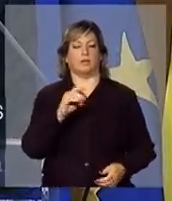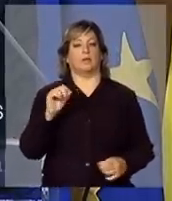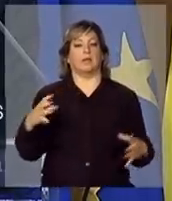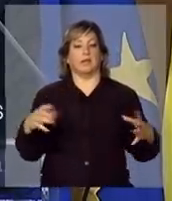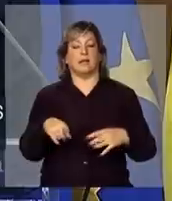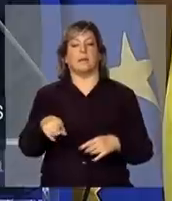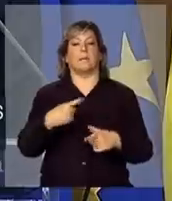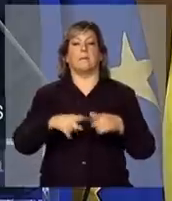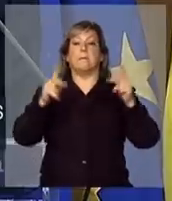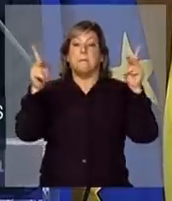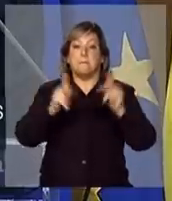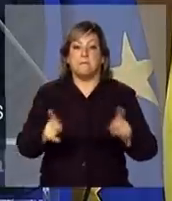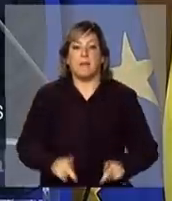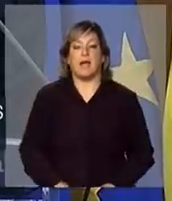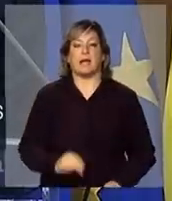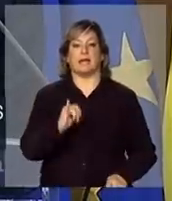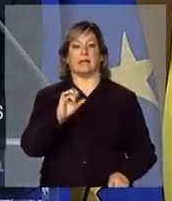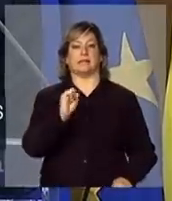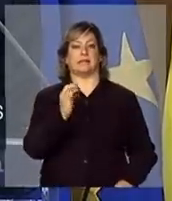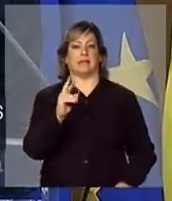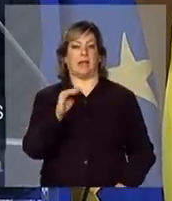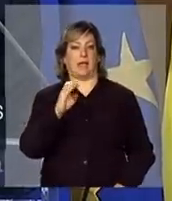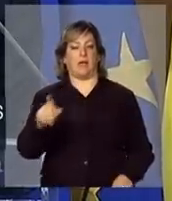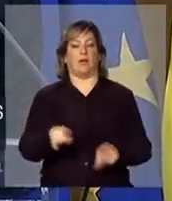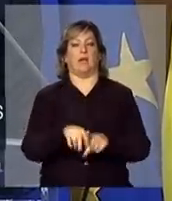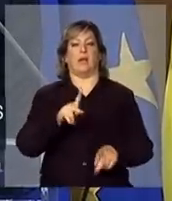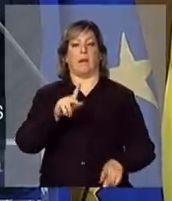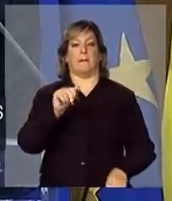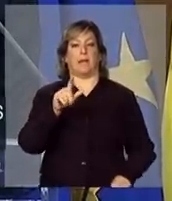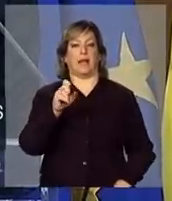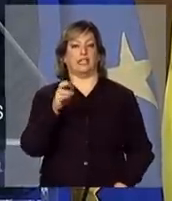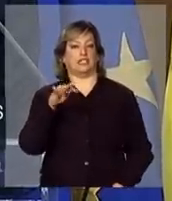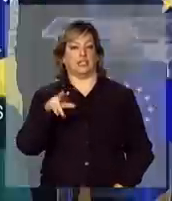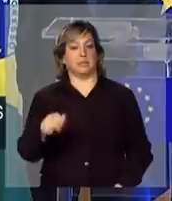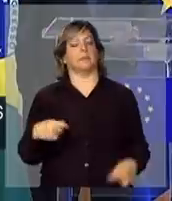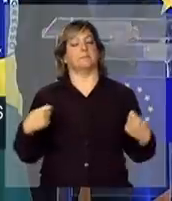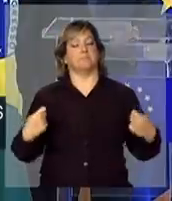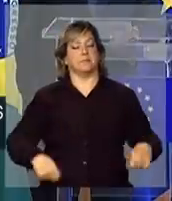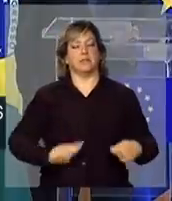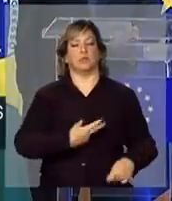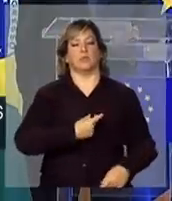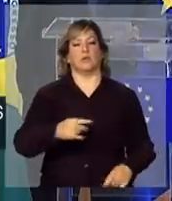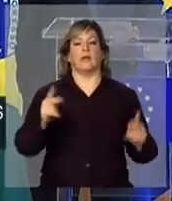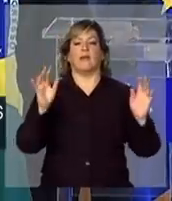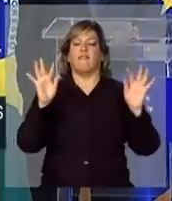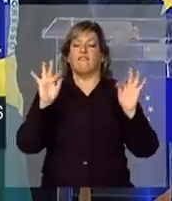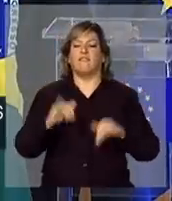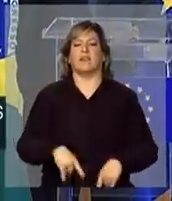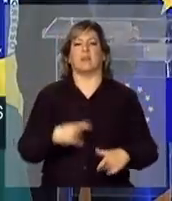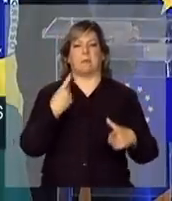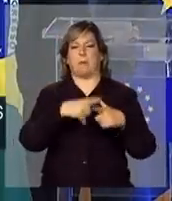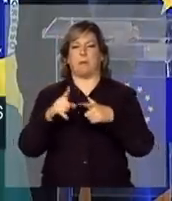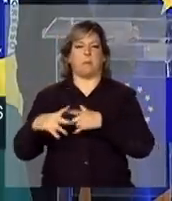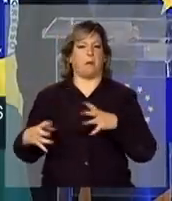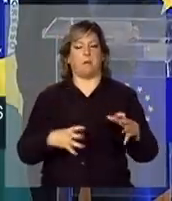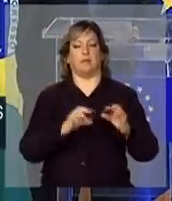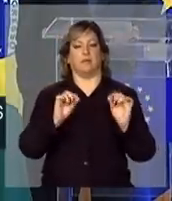conflito palestino-israelense. A meta deve ser uma solução duradoura que ponha fim a todas as reivindicações